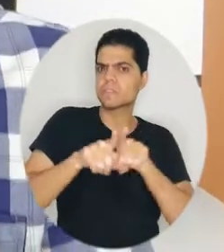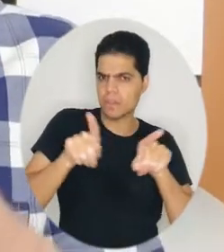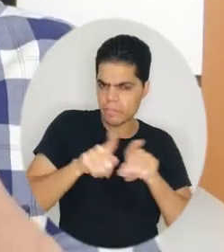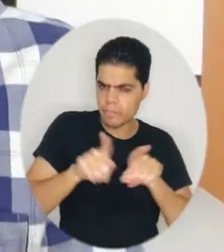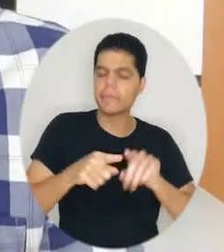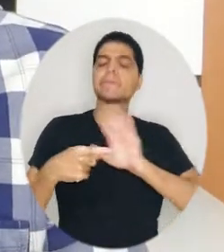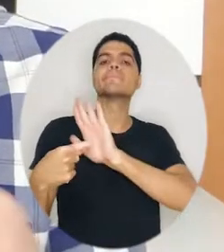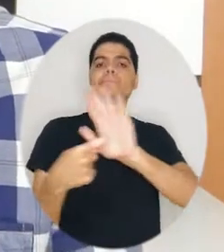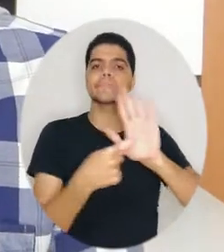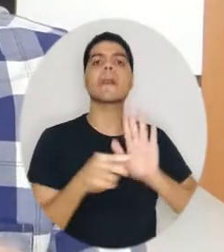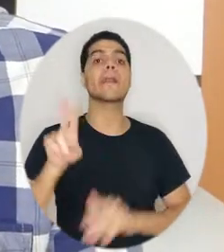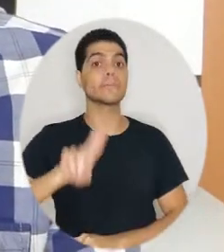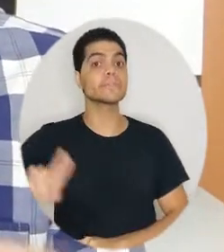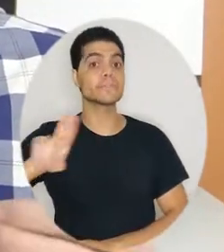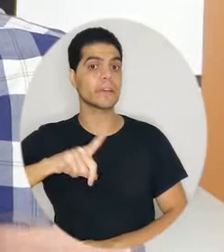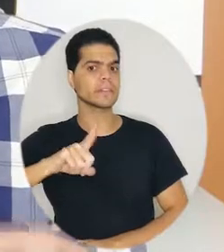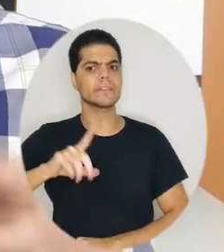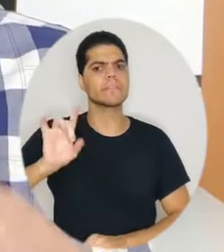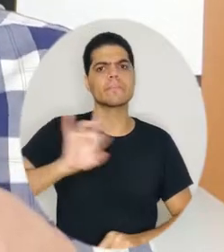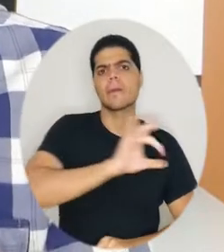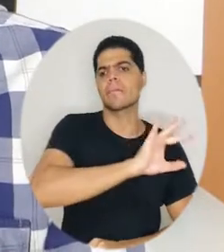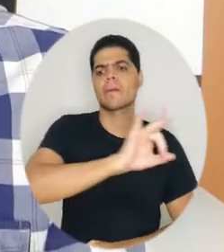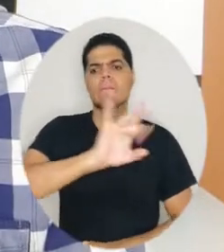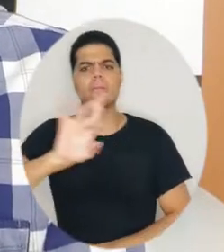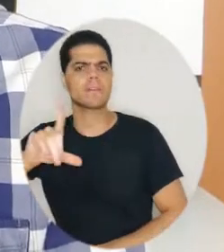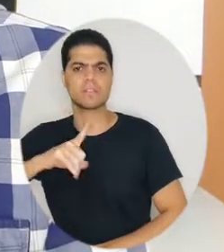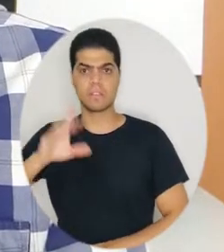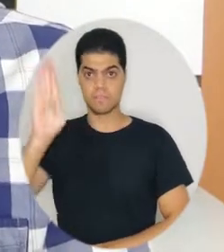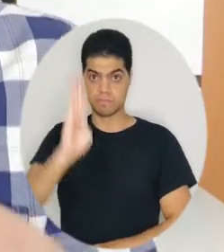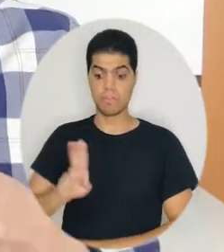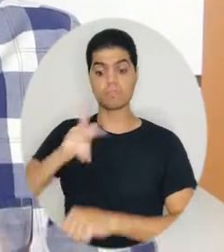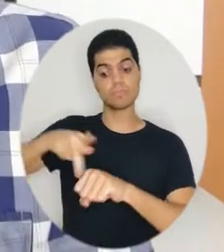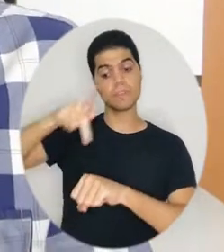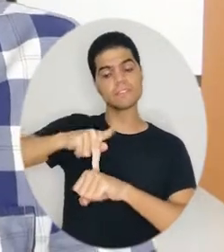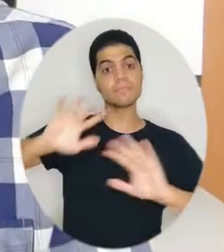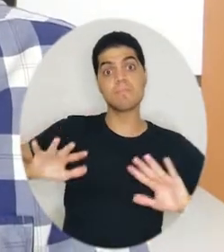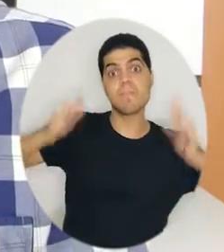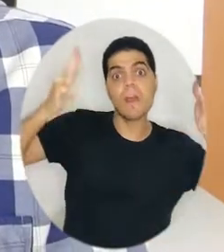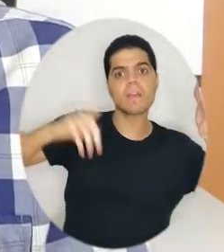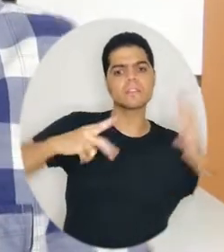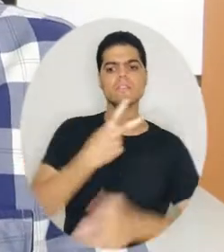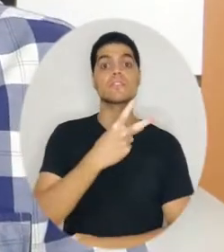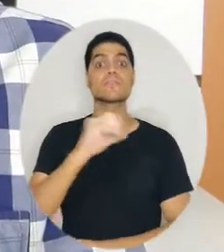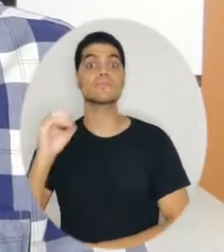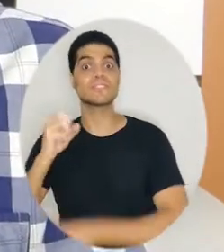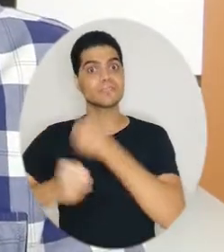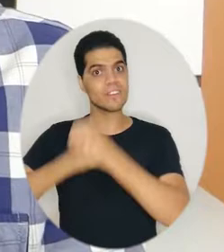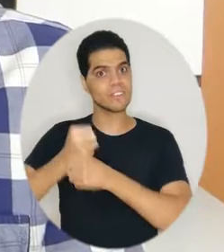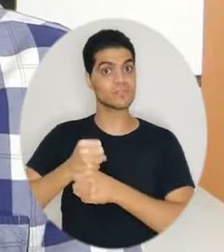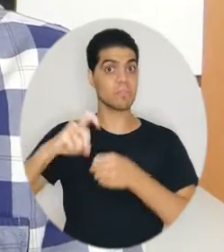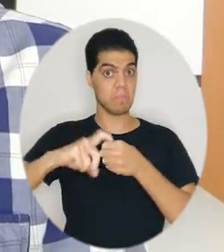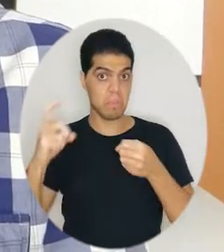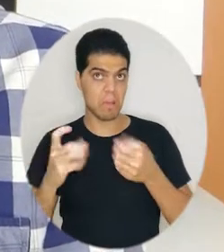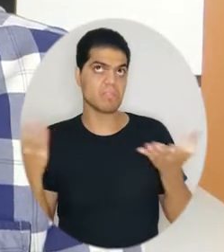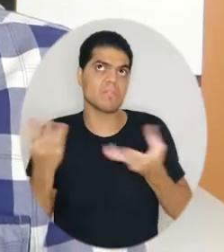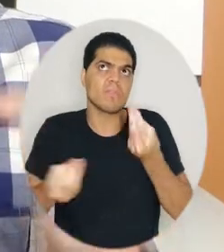instrumentalizada em momentos diferentes da história do Brasil nas comemorações da Independência com os políticos para gente refletir